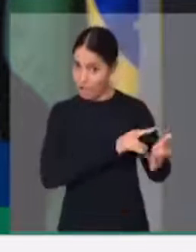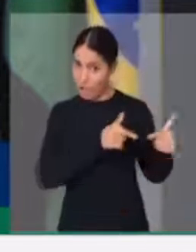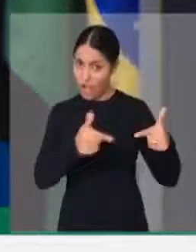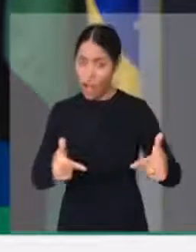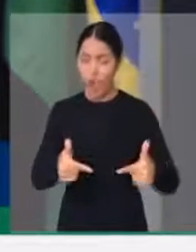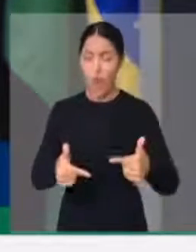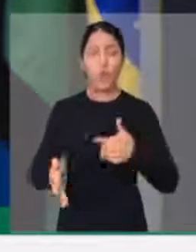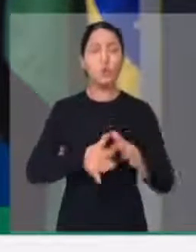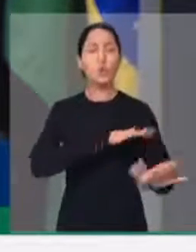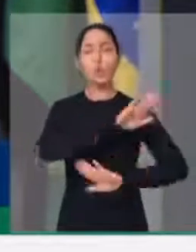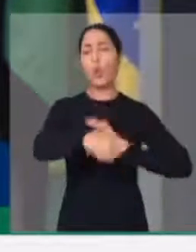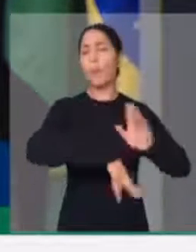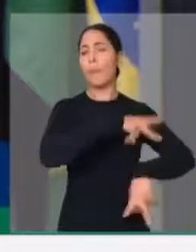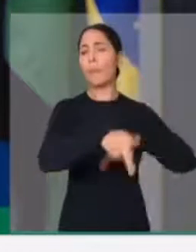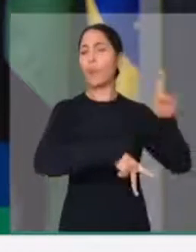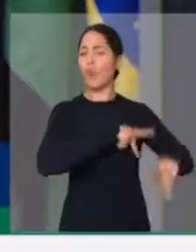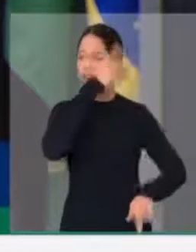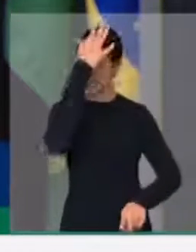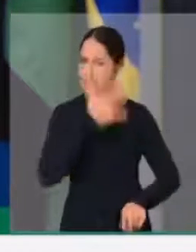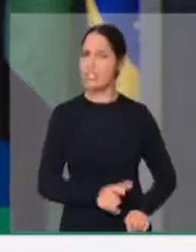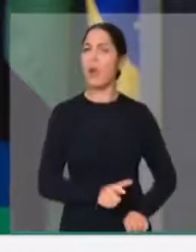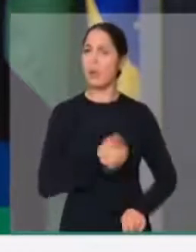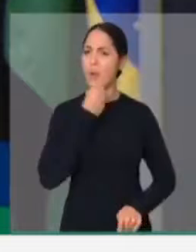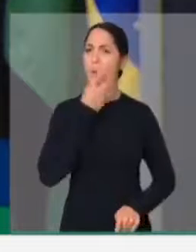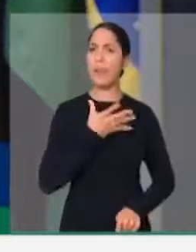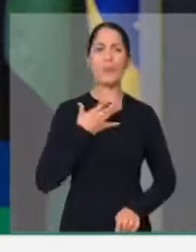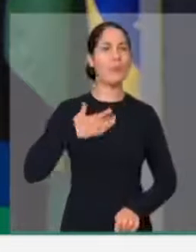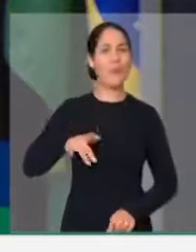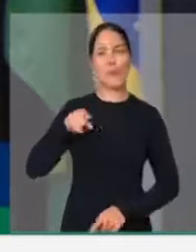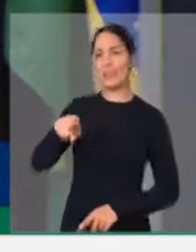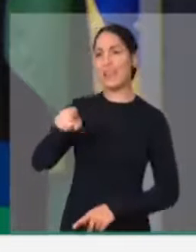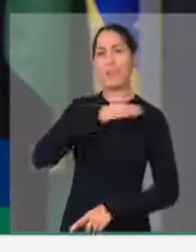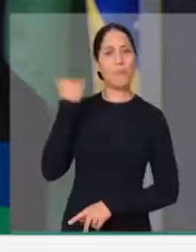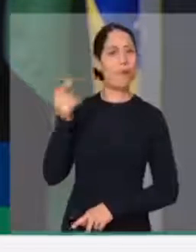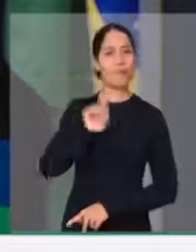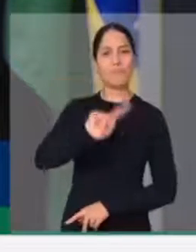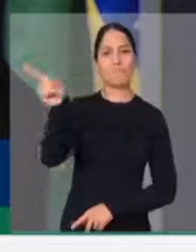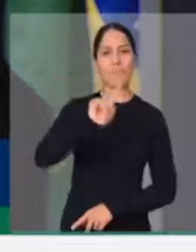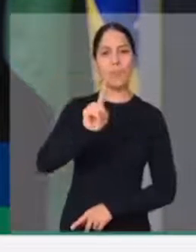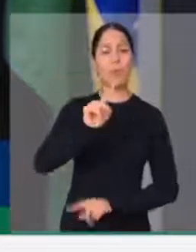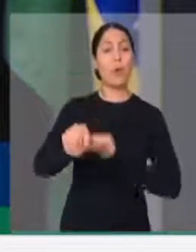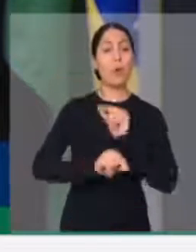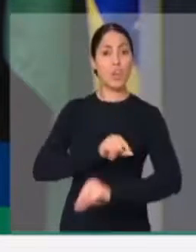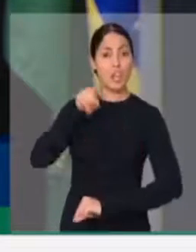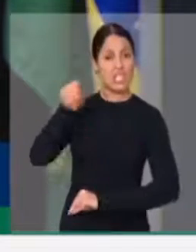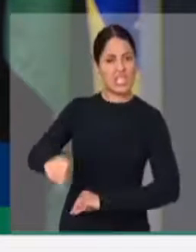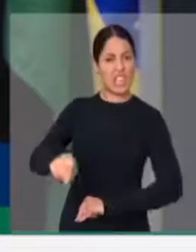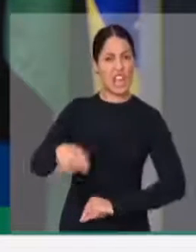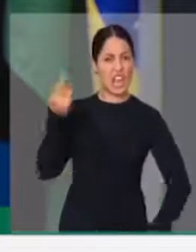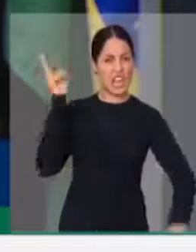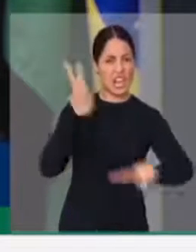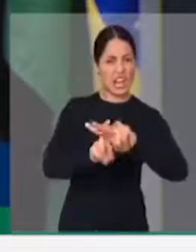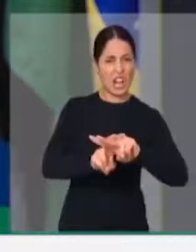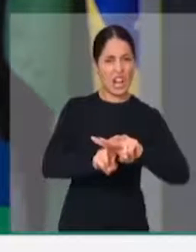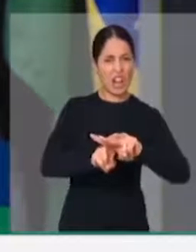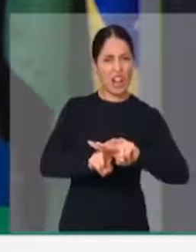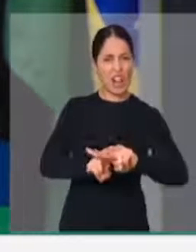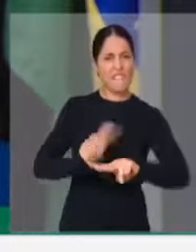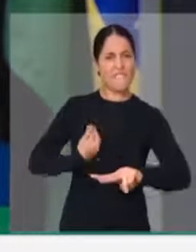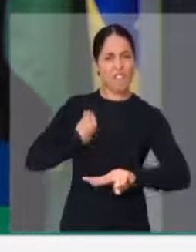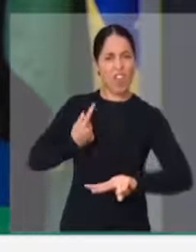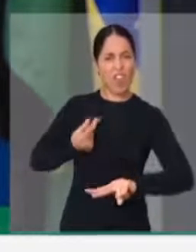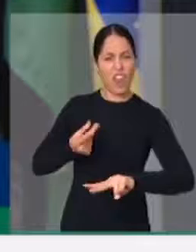de bem e todo aquele que torce por Justiça não gostaria da morte dele mas e apodrece na